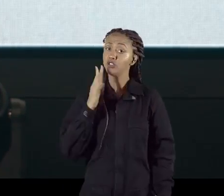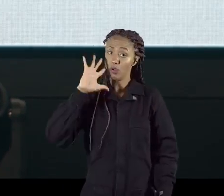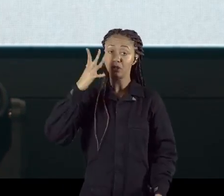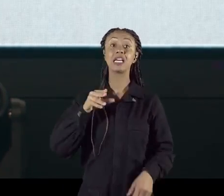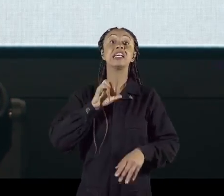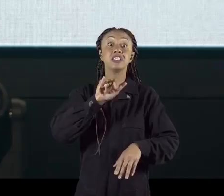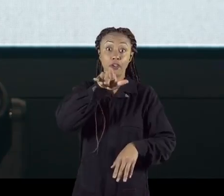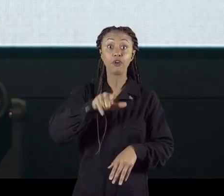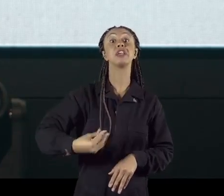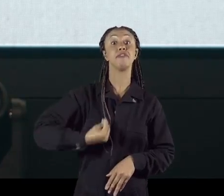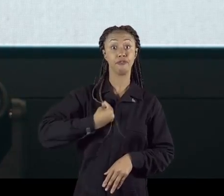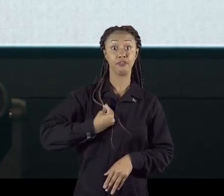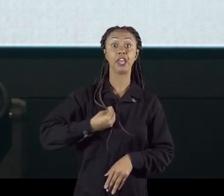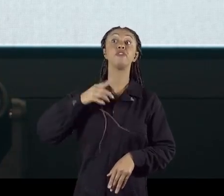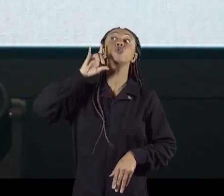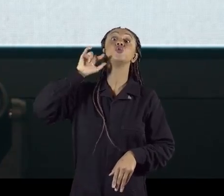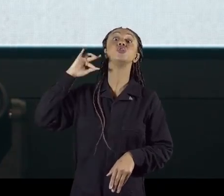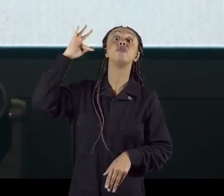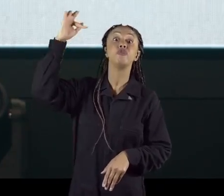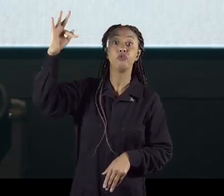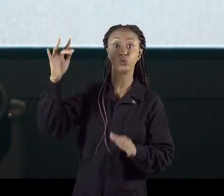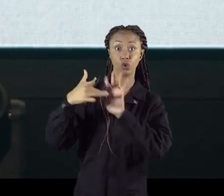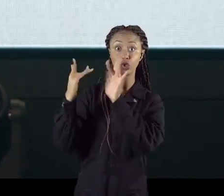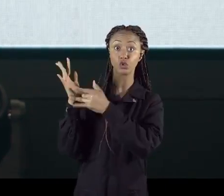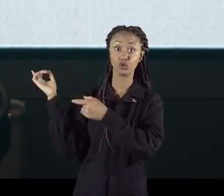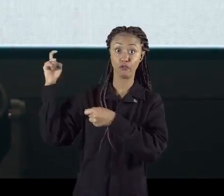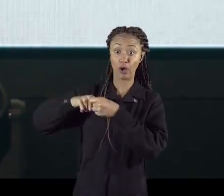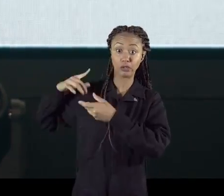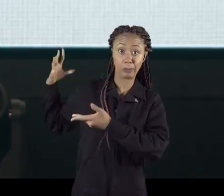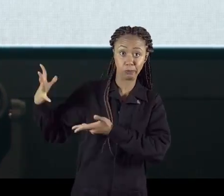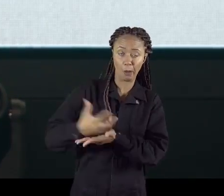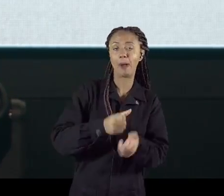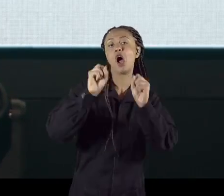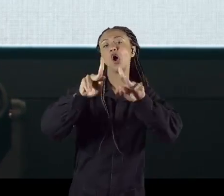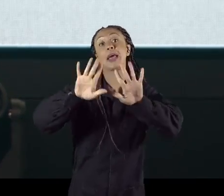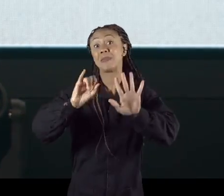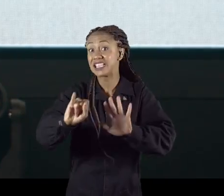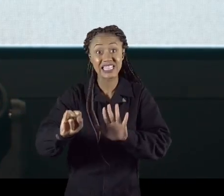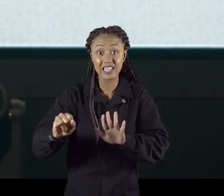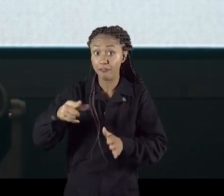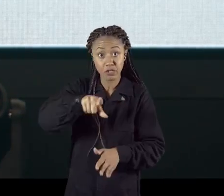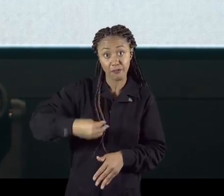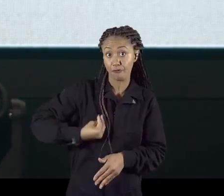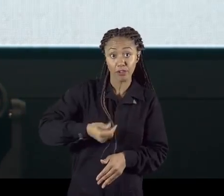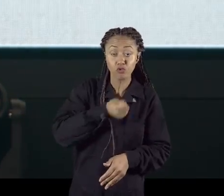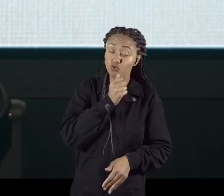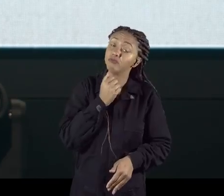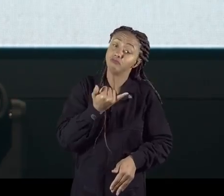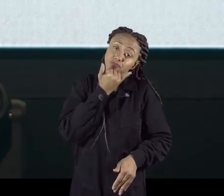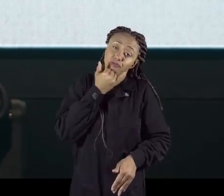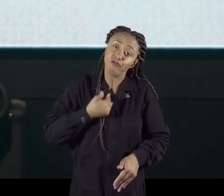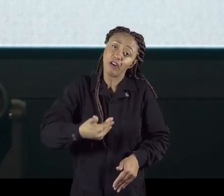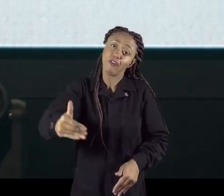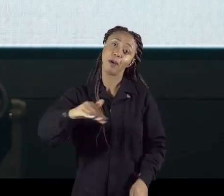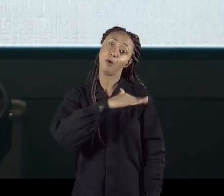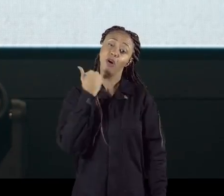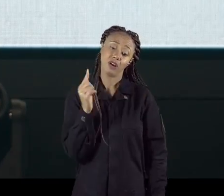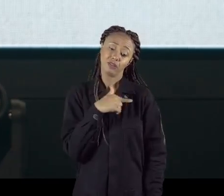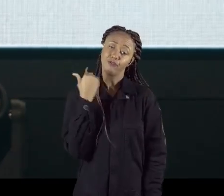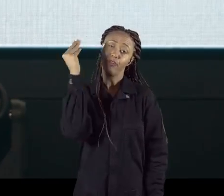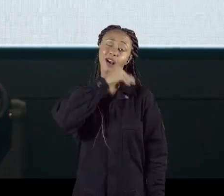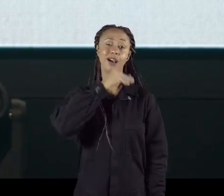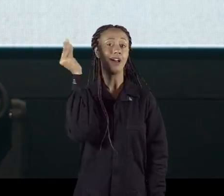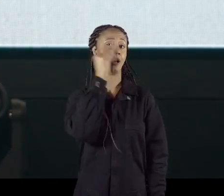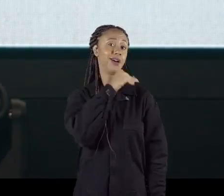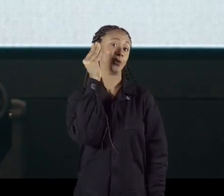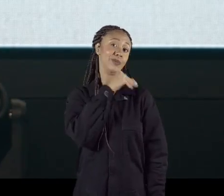você esteja no dia do arrebatamento você vai morrer EA morte revela para nós como nós somos fracos somos